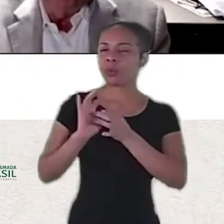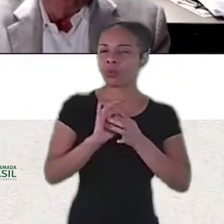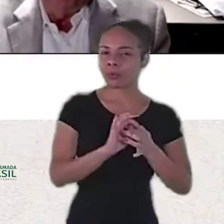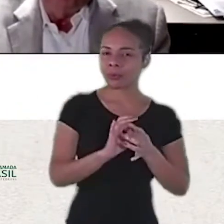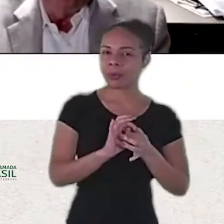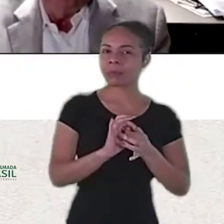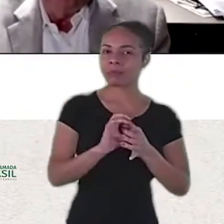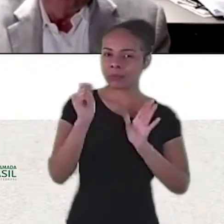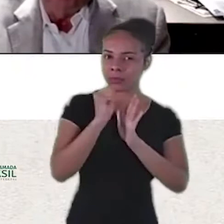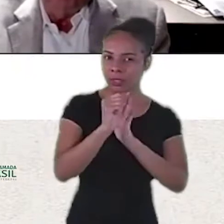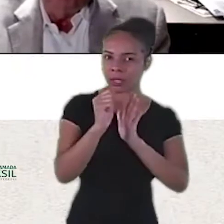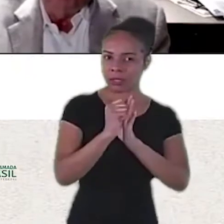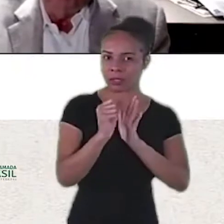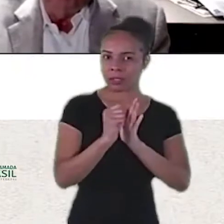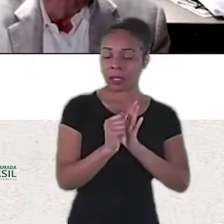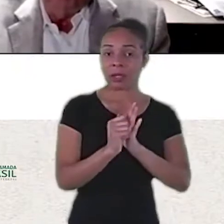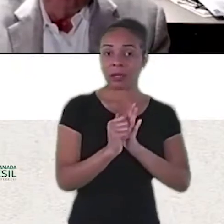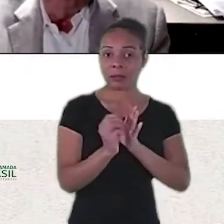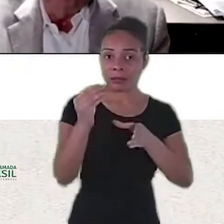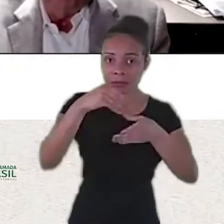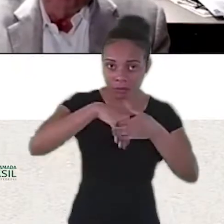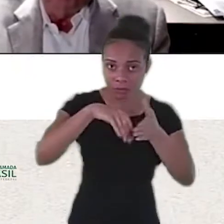pensar essa afirmação?